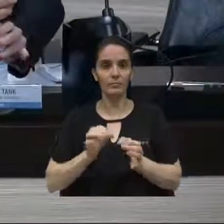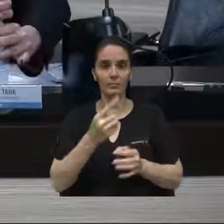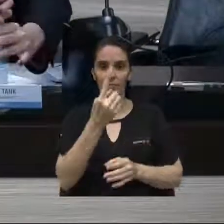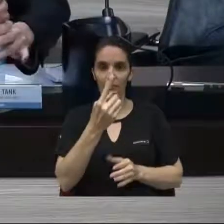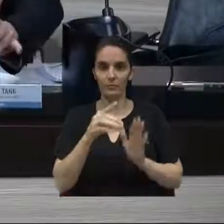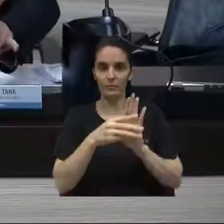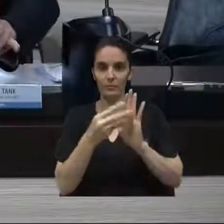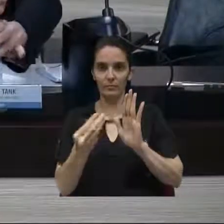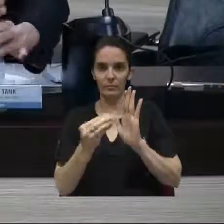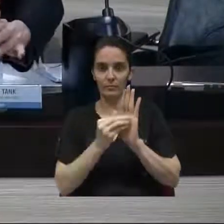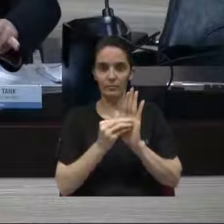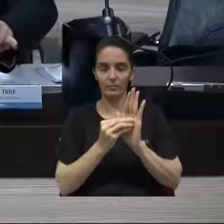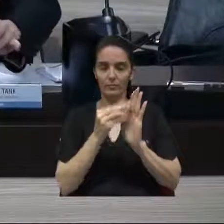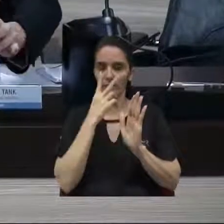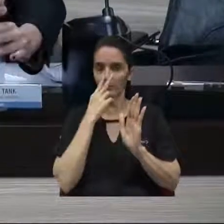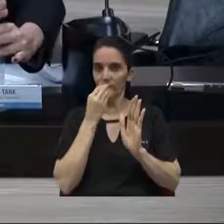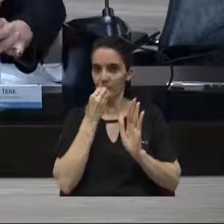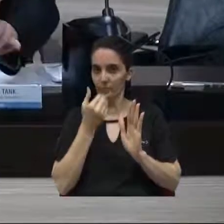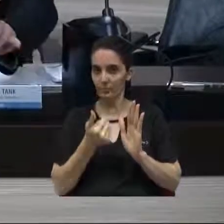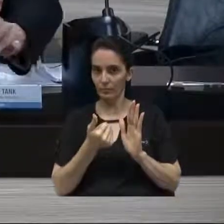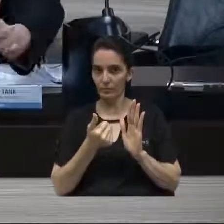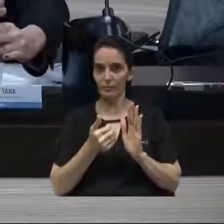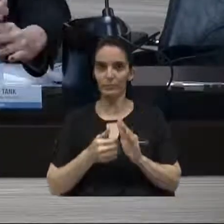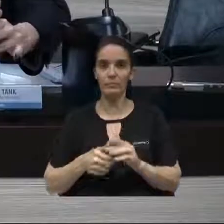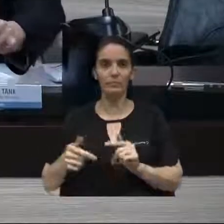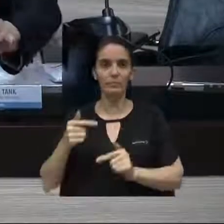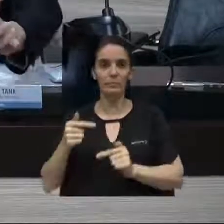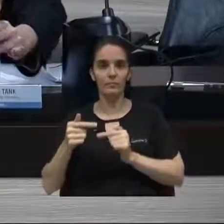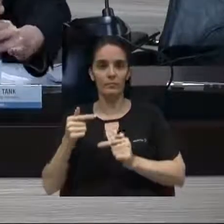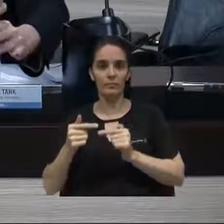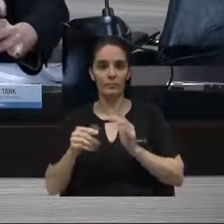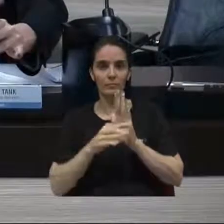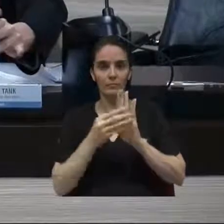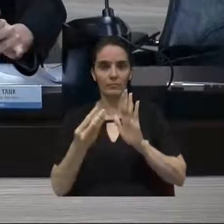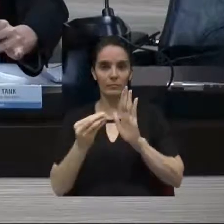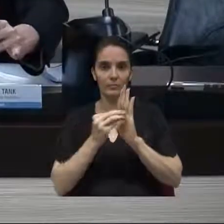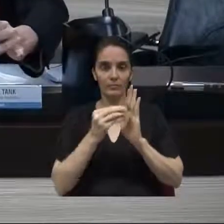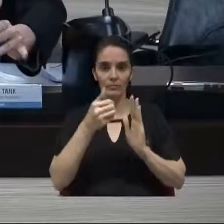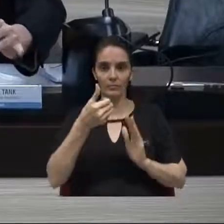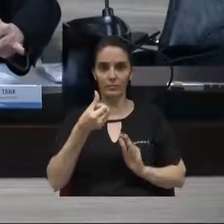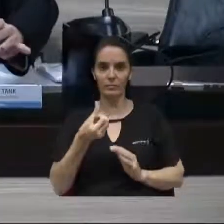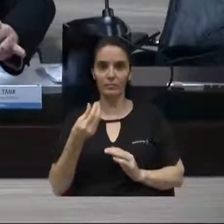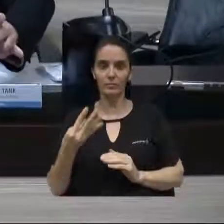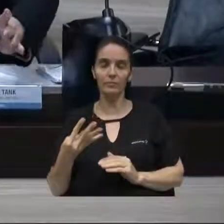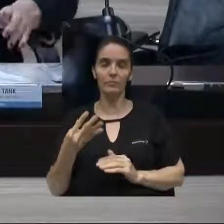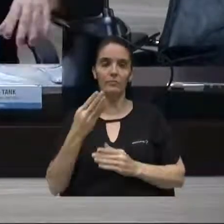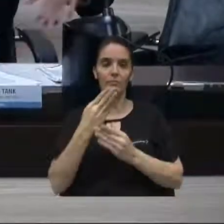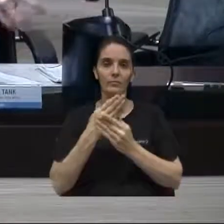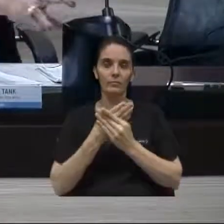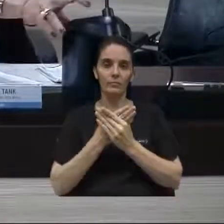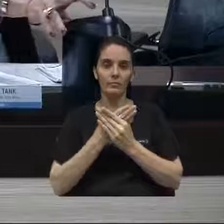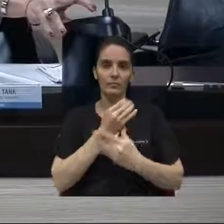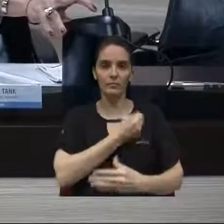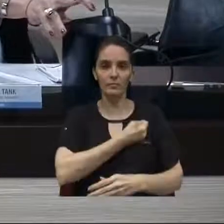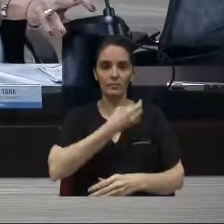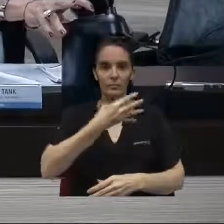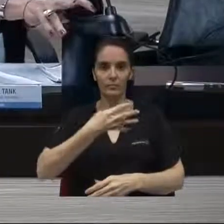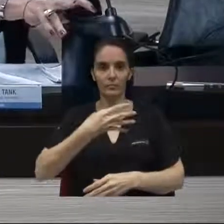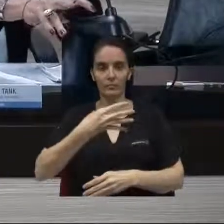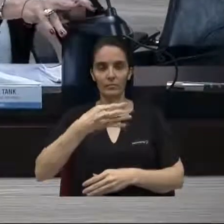uma emenda e os pareceres são favoráveis. Está em discussão a emenda 164, protocolada sobre o número